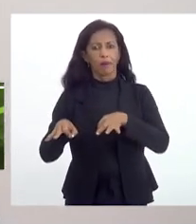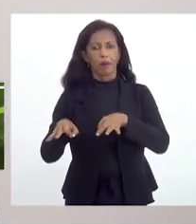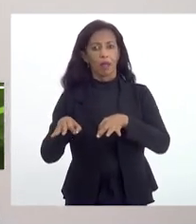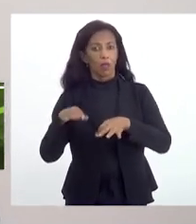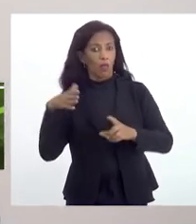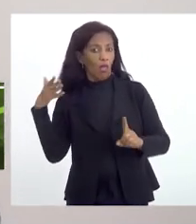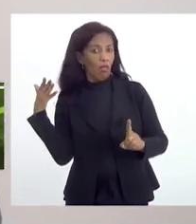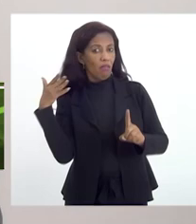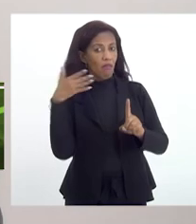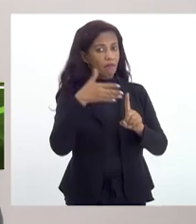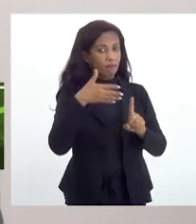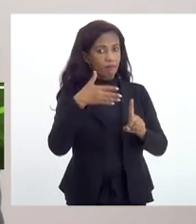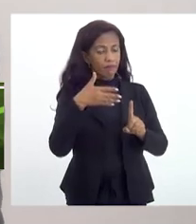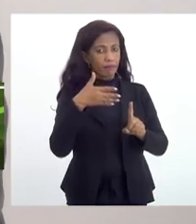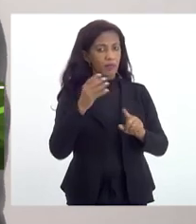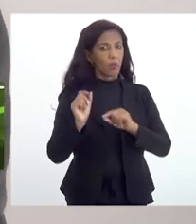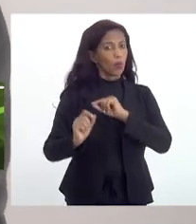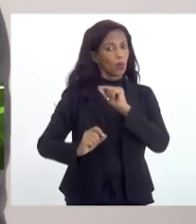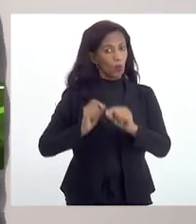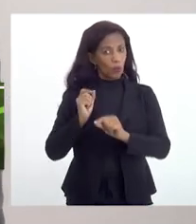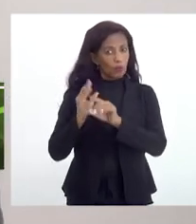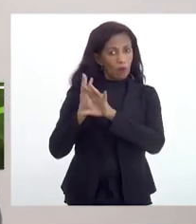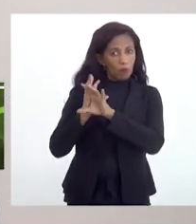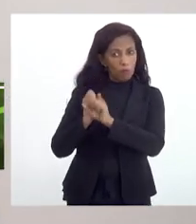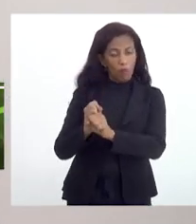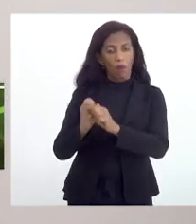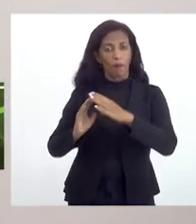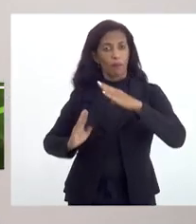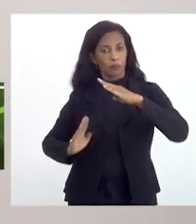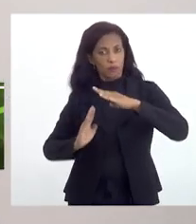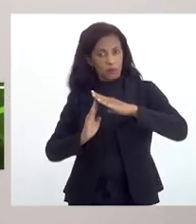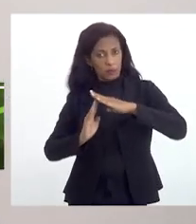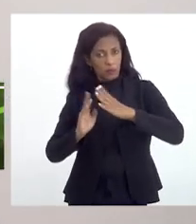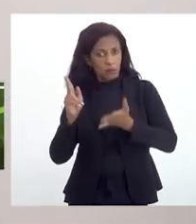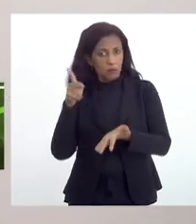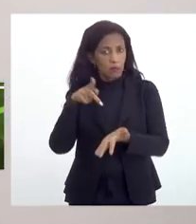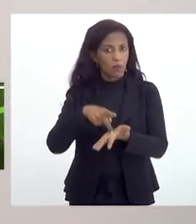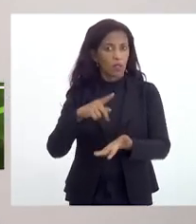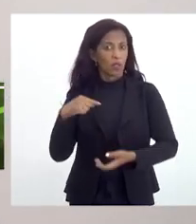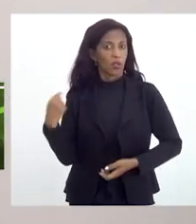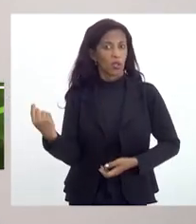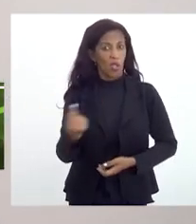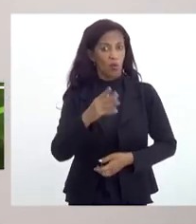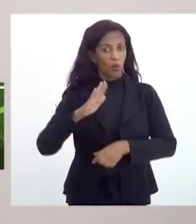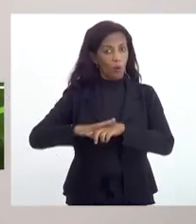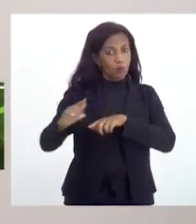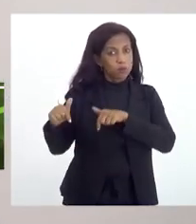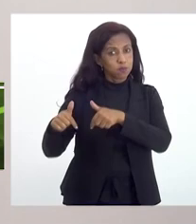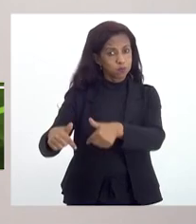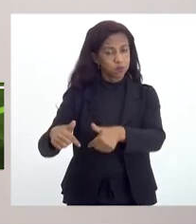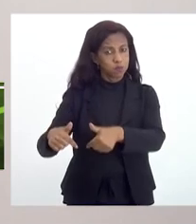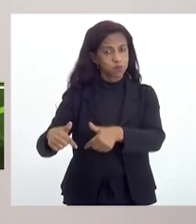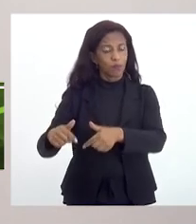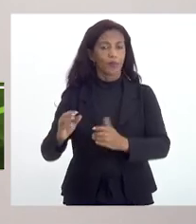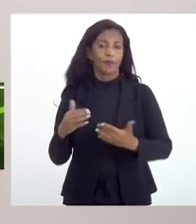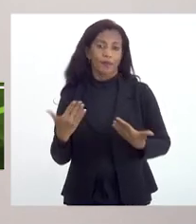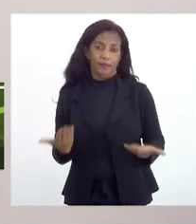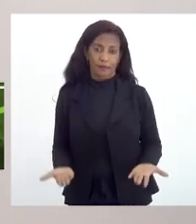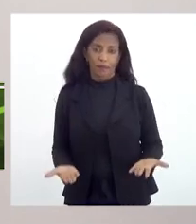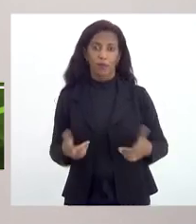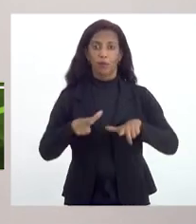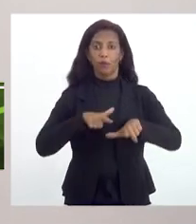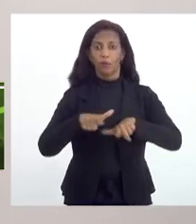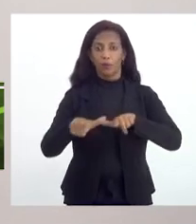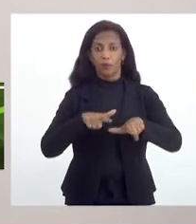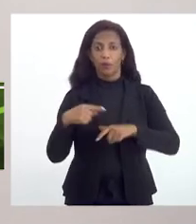referência. O que vai contar para o teto de gastos é o que nós executarmos. Então, o